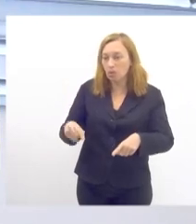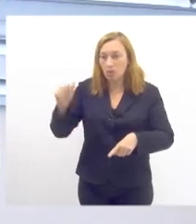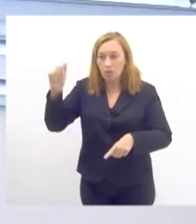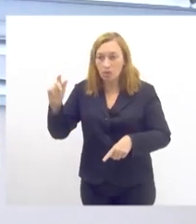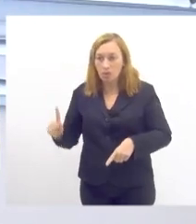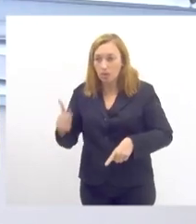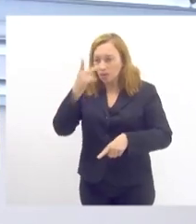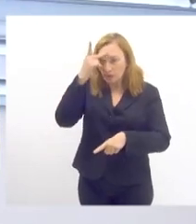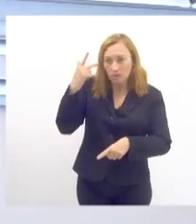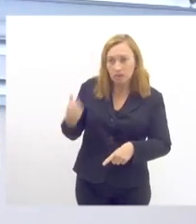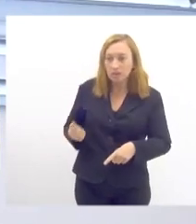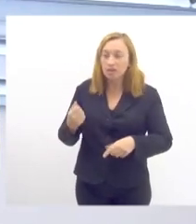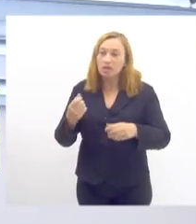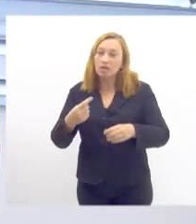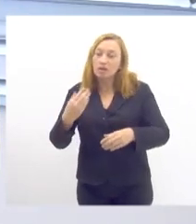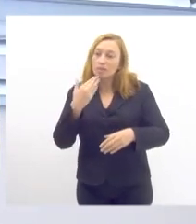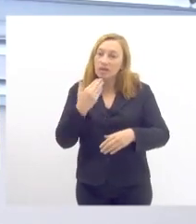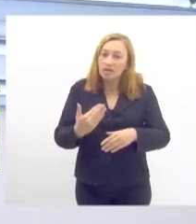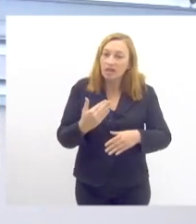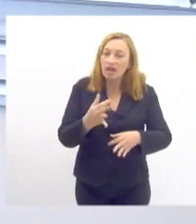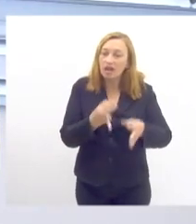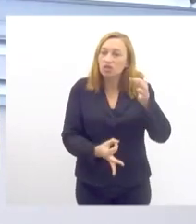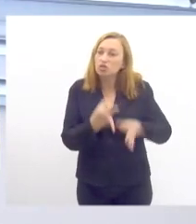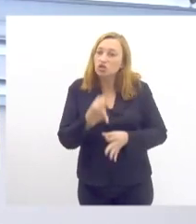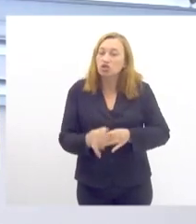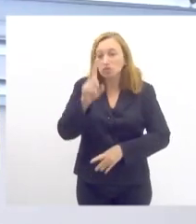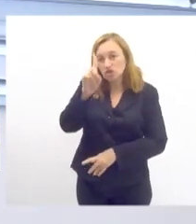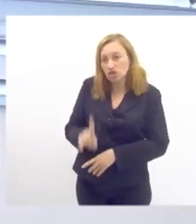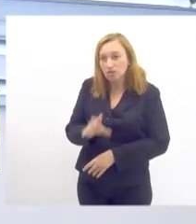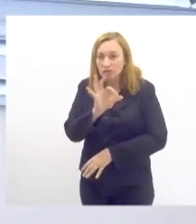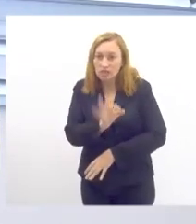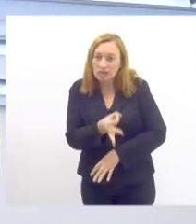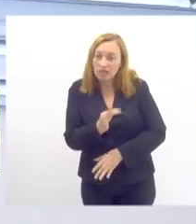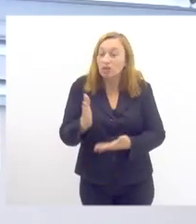justiça para ter o seu direito garantido, e alguns já,